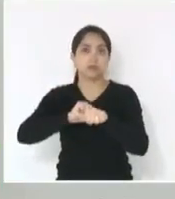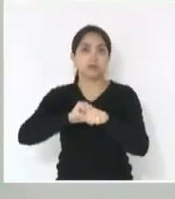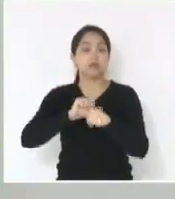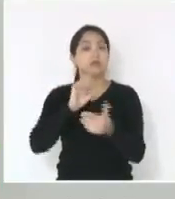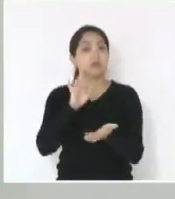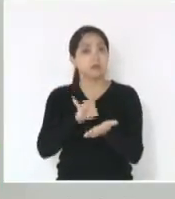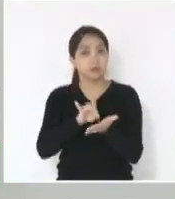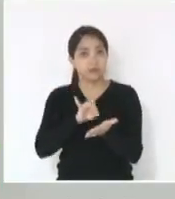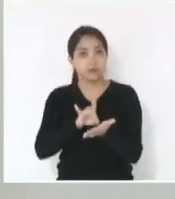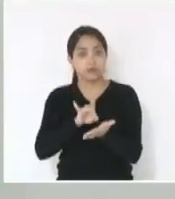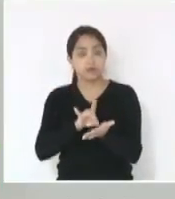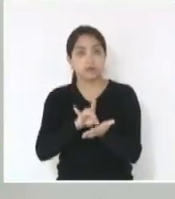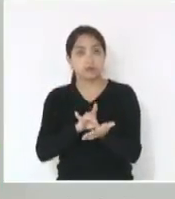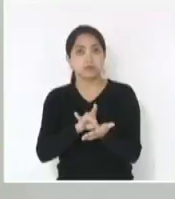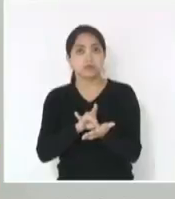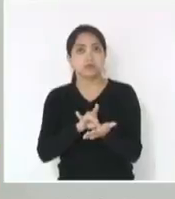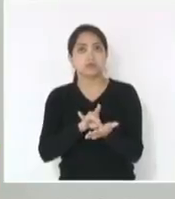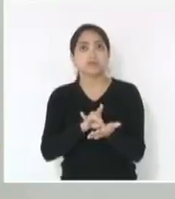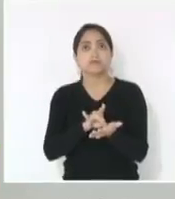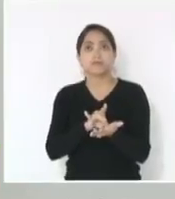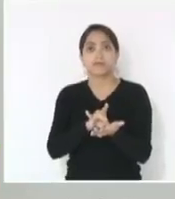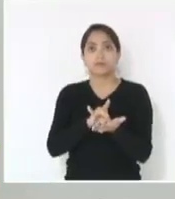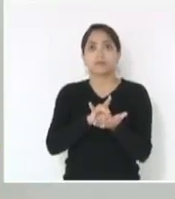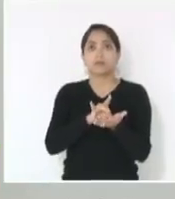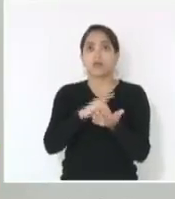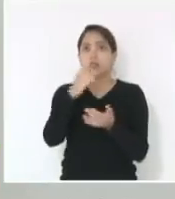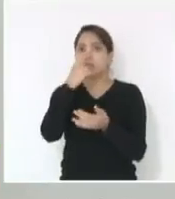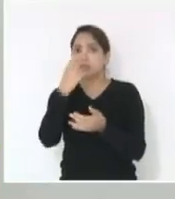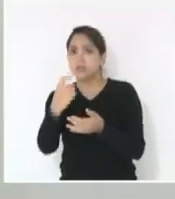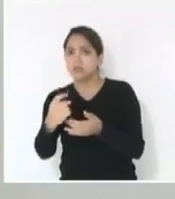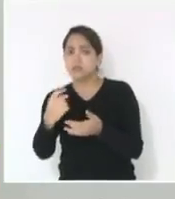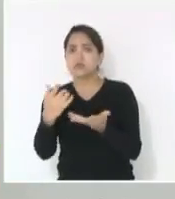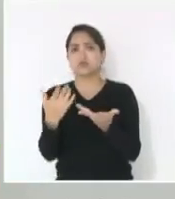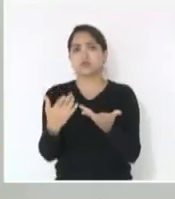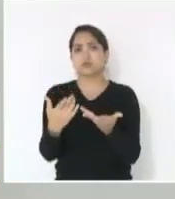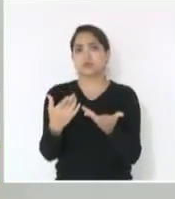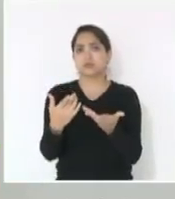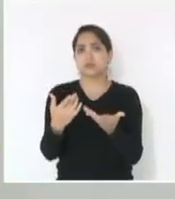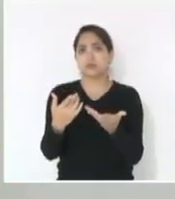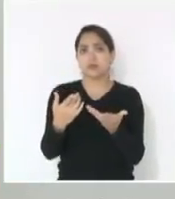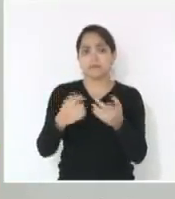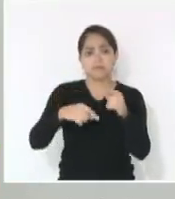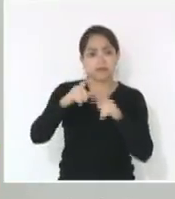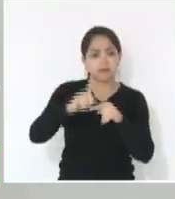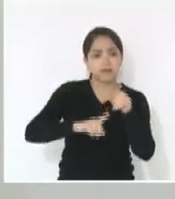realmente, do orgânico se faz o adubo,